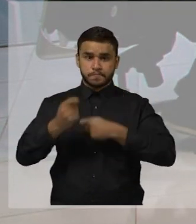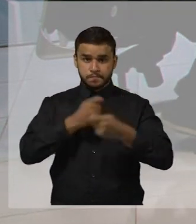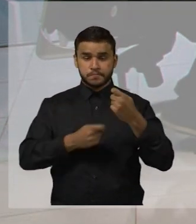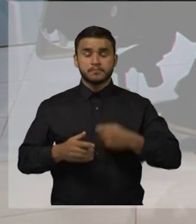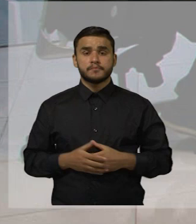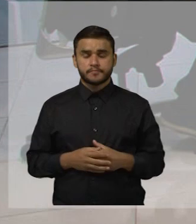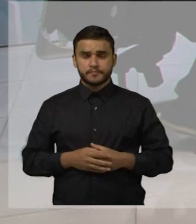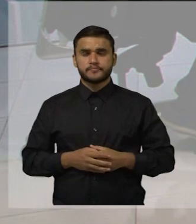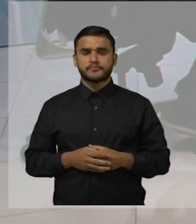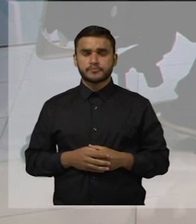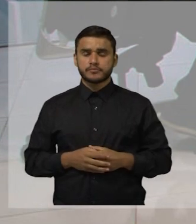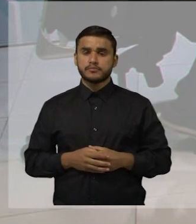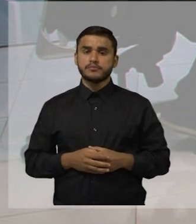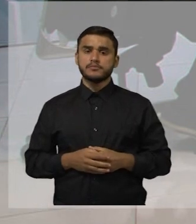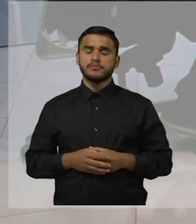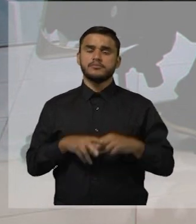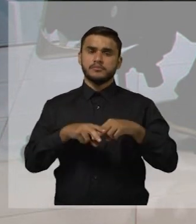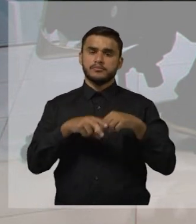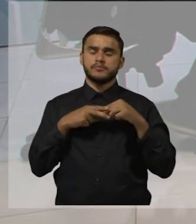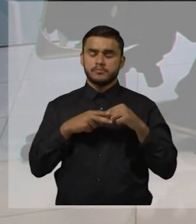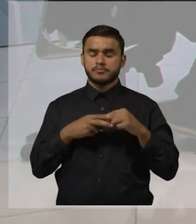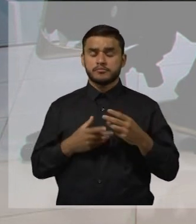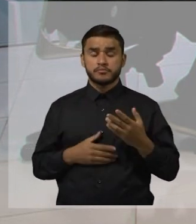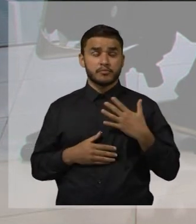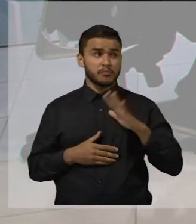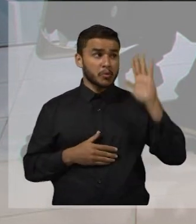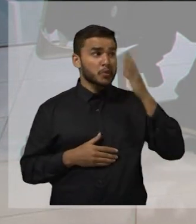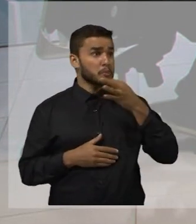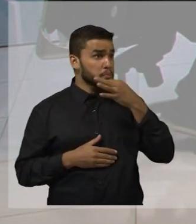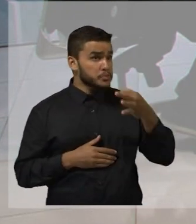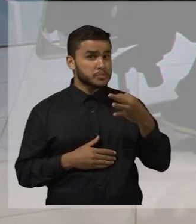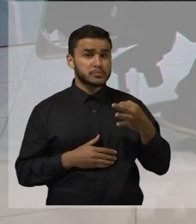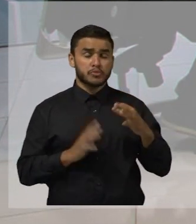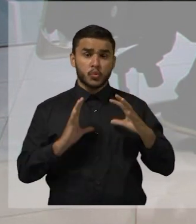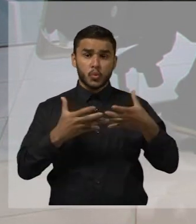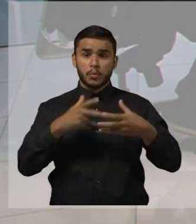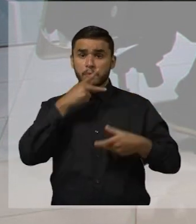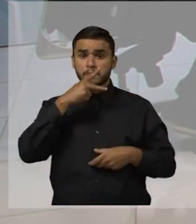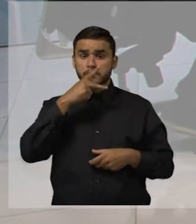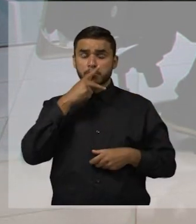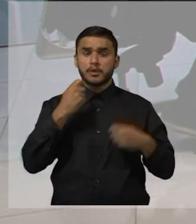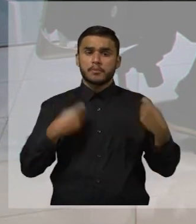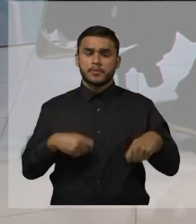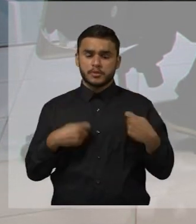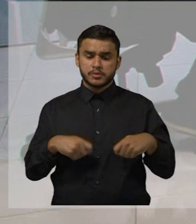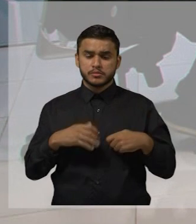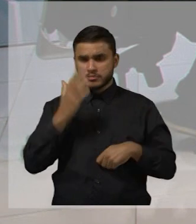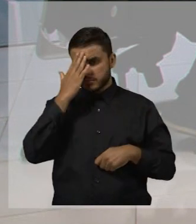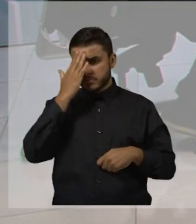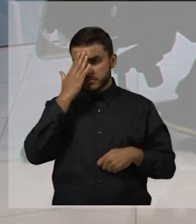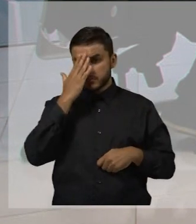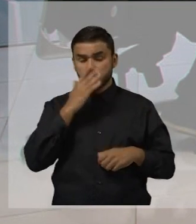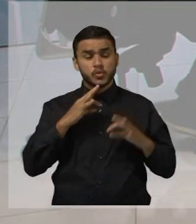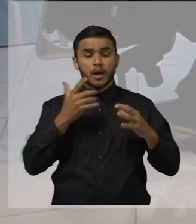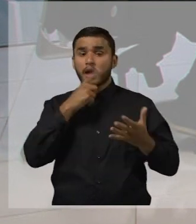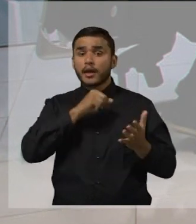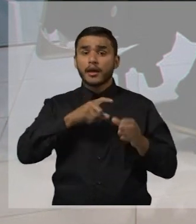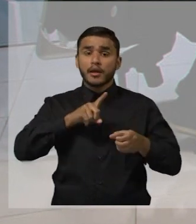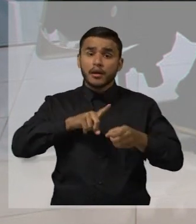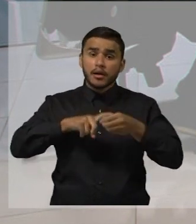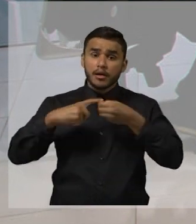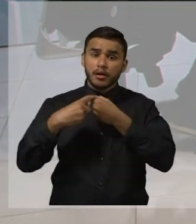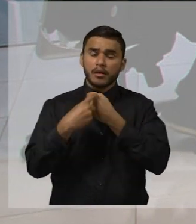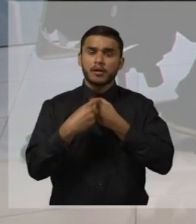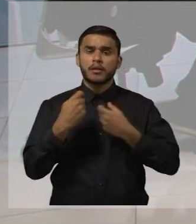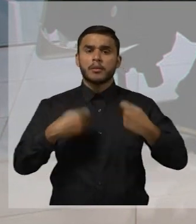aí é que eu acho que os partidos eles devem ter esse compromisso de qualificar os seus quadros, os seus filiados, para o